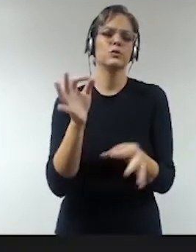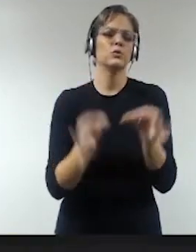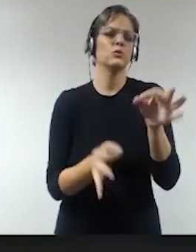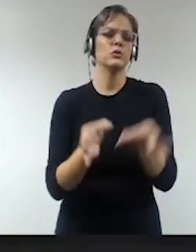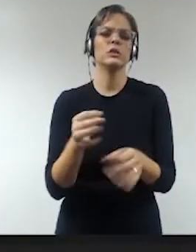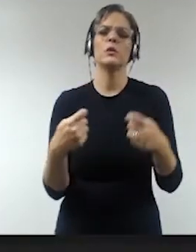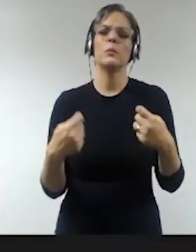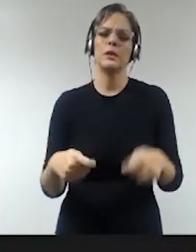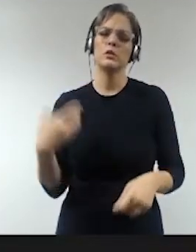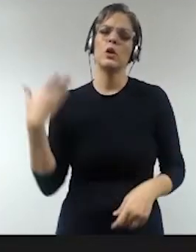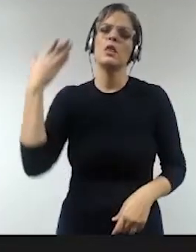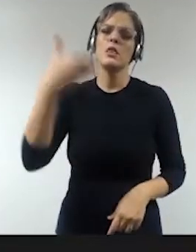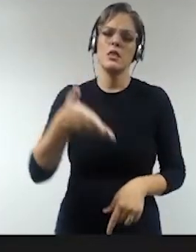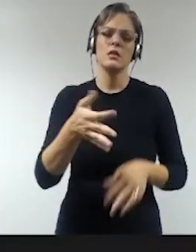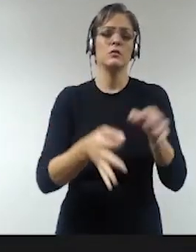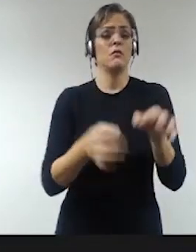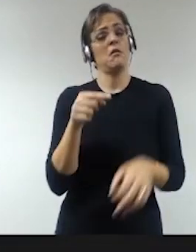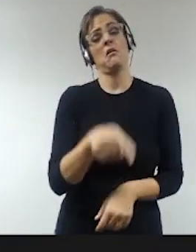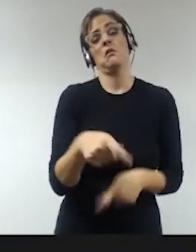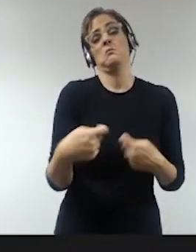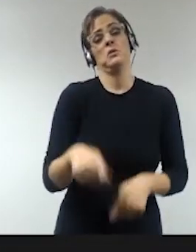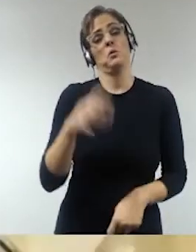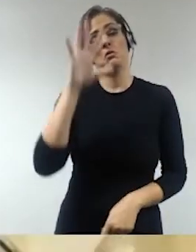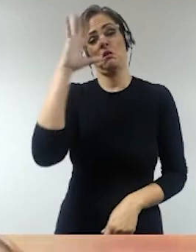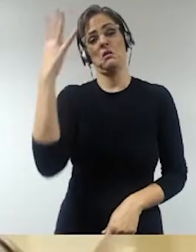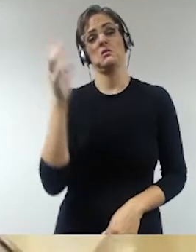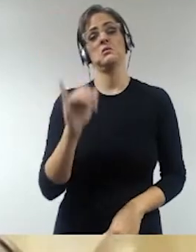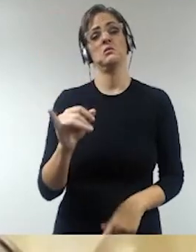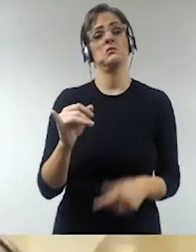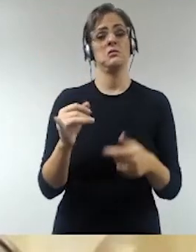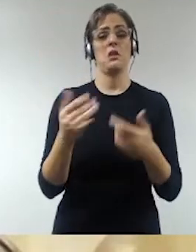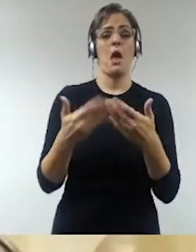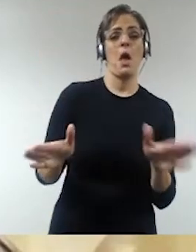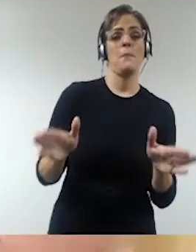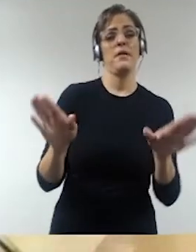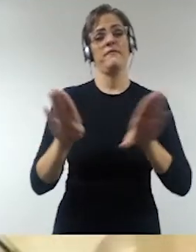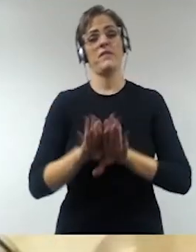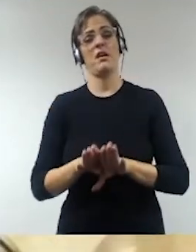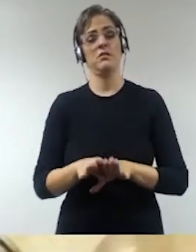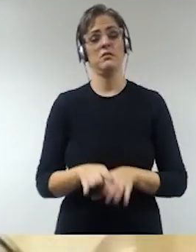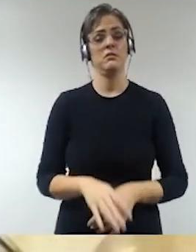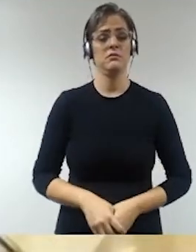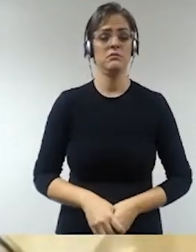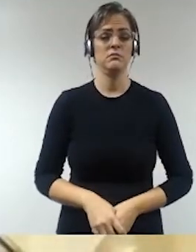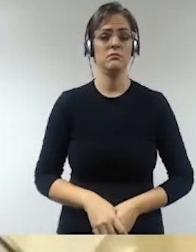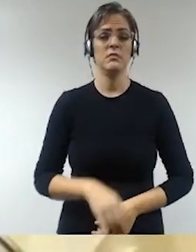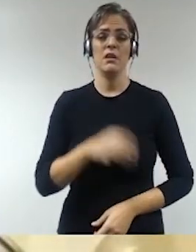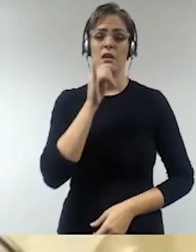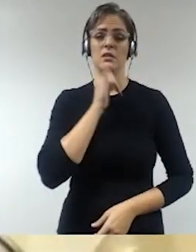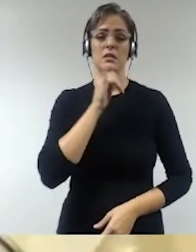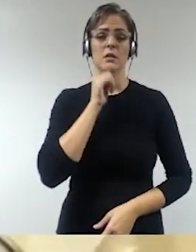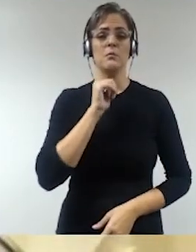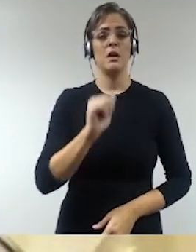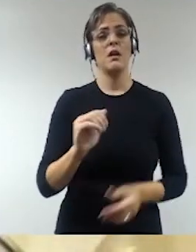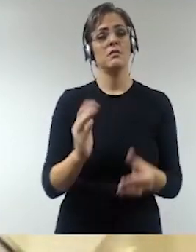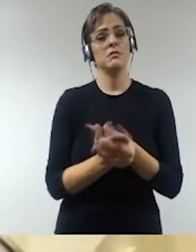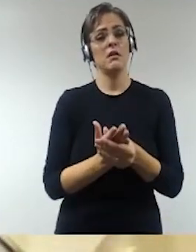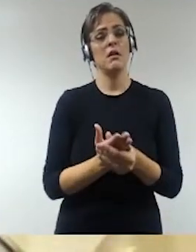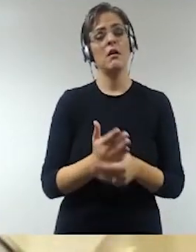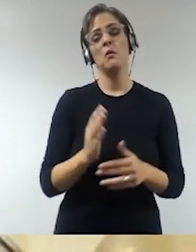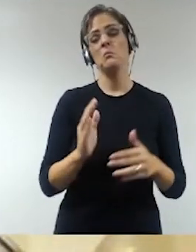levadas ao judiciário, e o judiciário teve que decidir se mantinha o lockdown ou não. Ou, por exemplo, uma ação judicial em que o